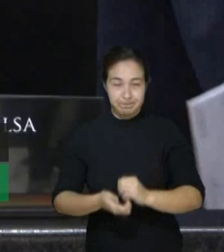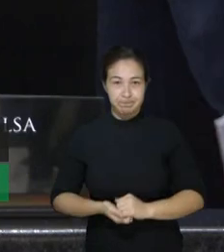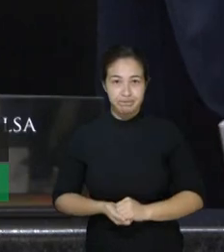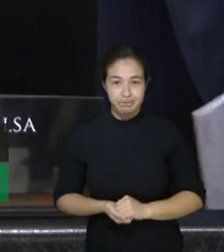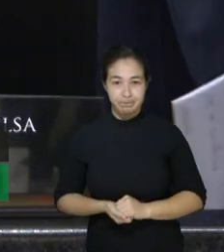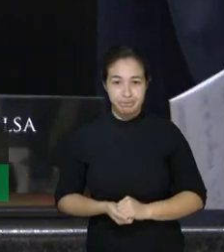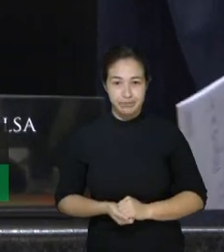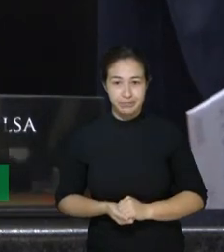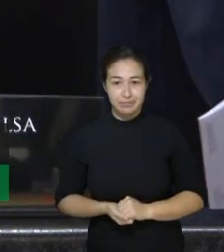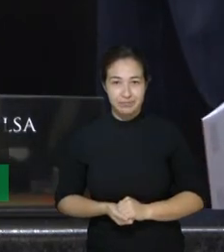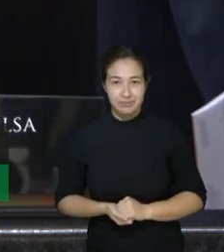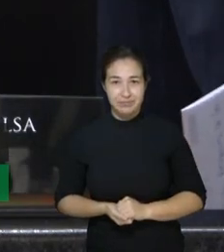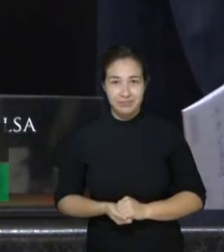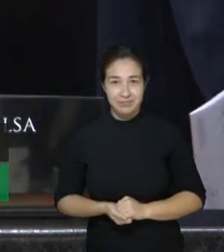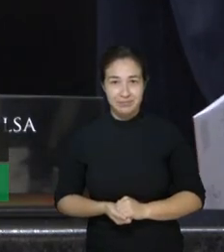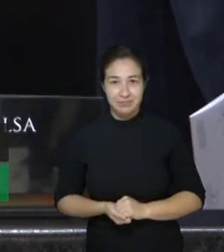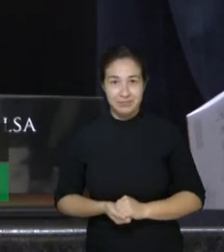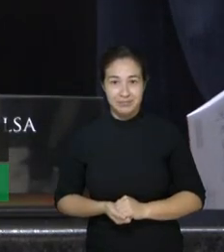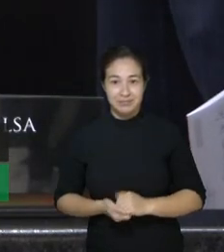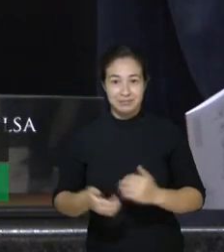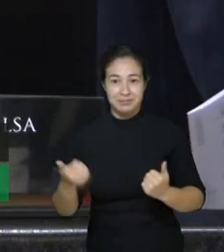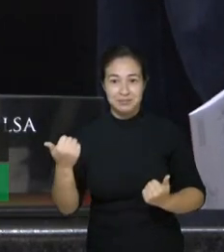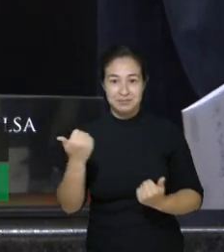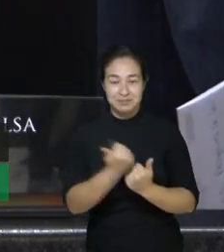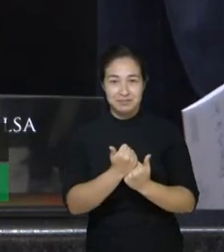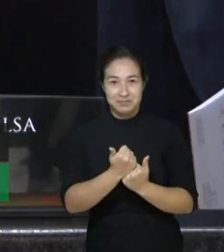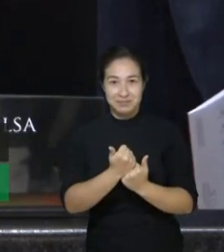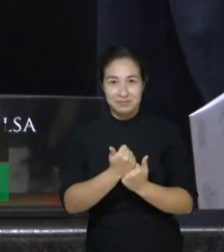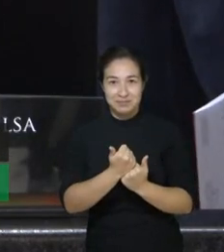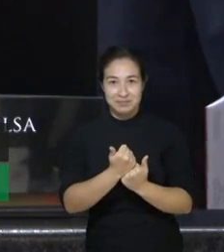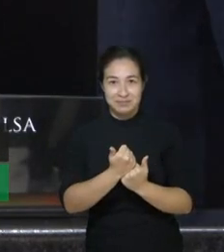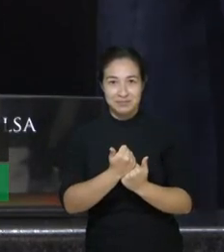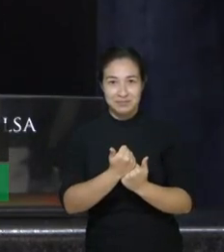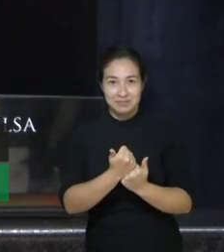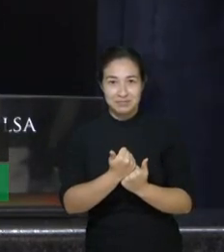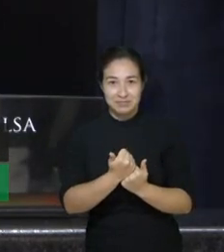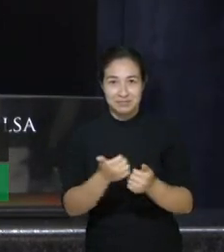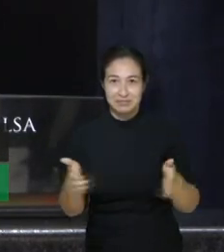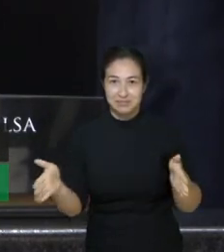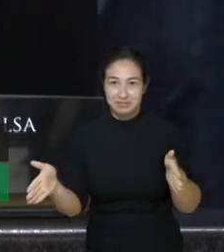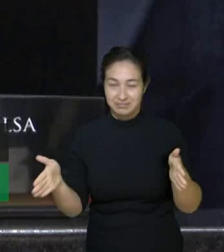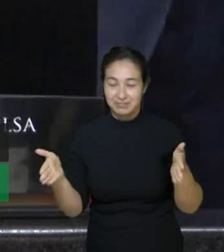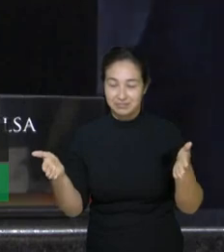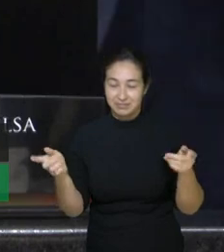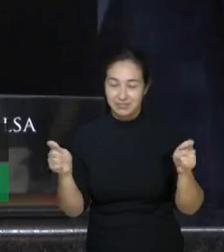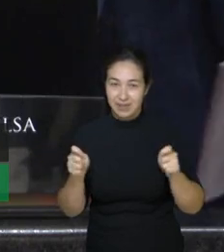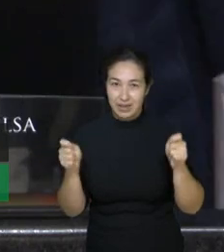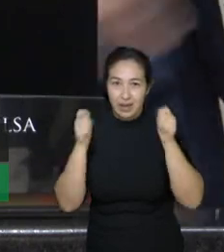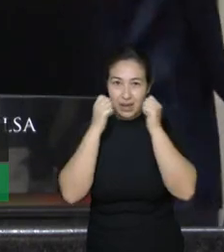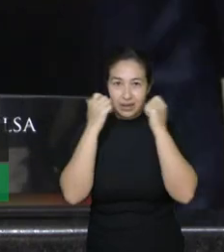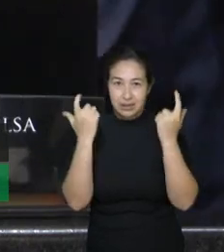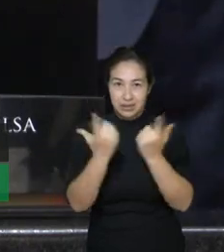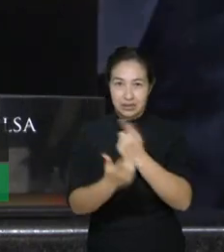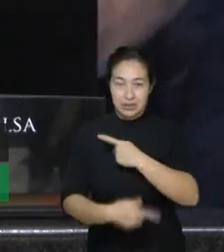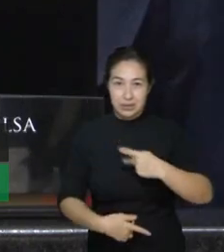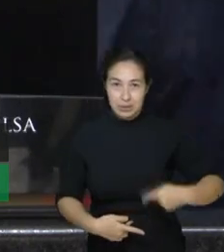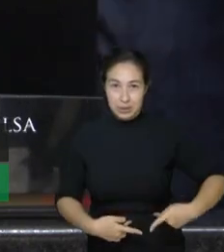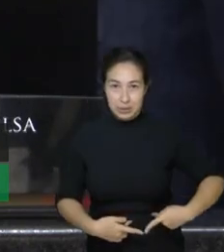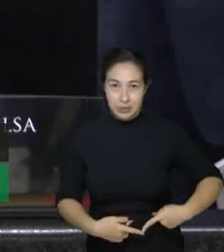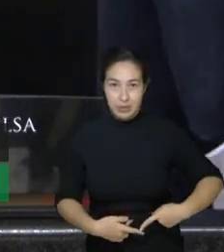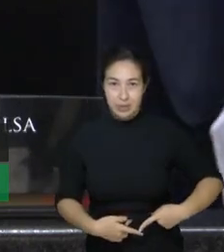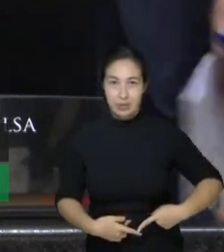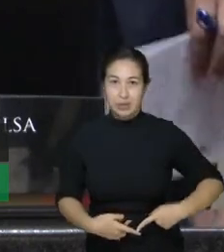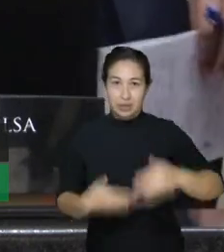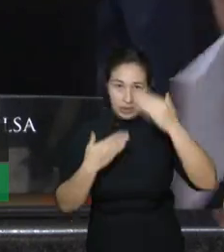Com esse apoio de ter sido, estar como presidente da Assembleia, também eu tive um gesto, e eu quero